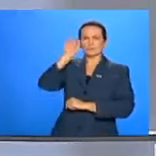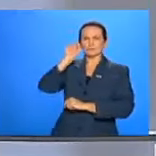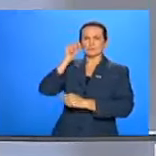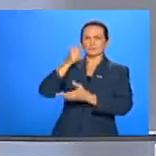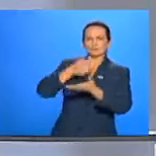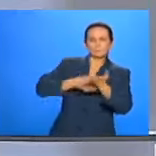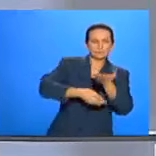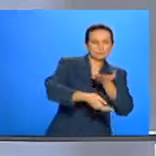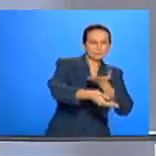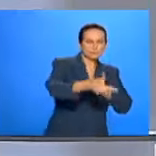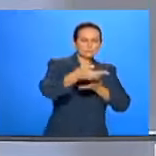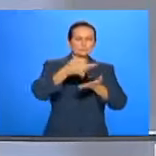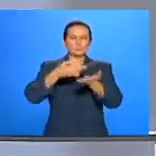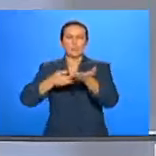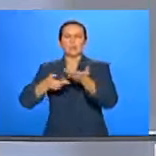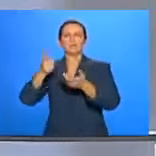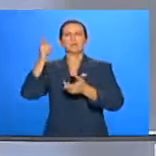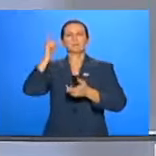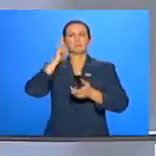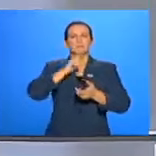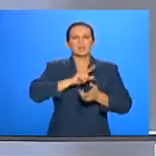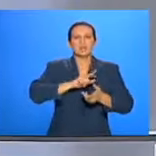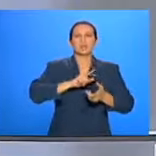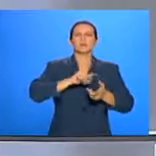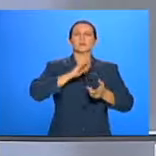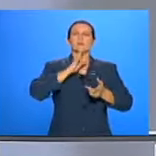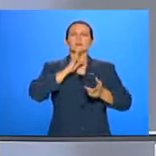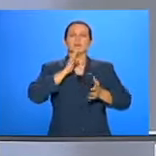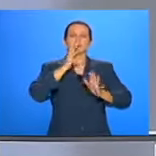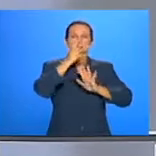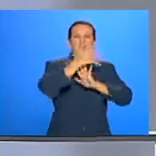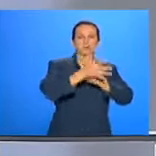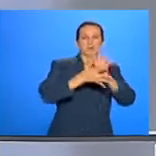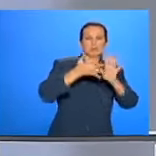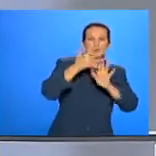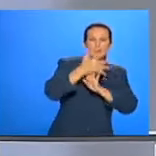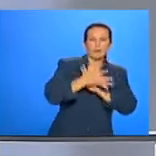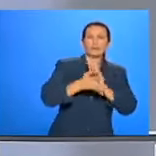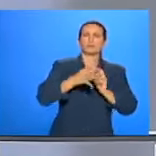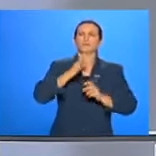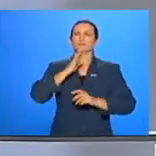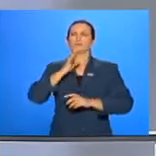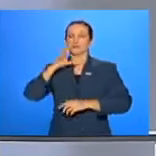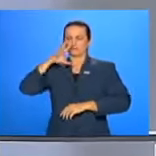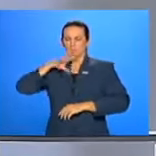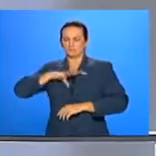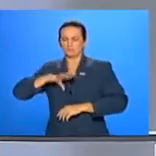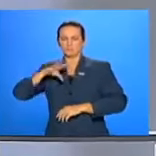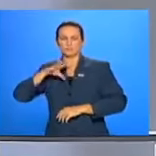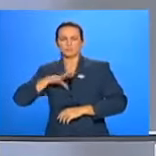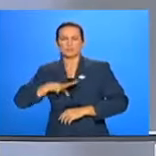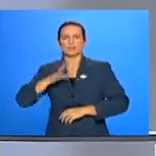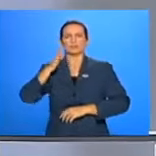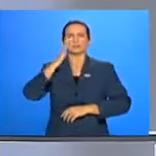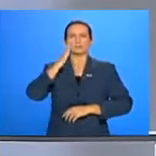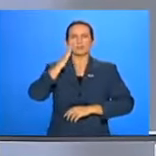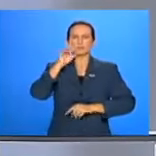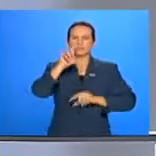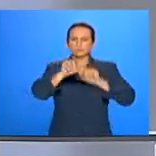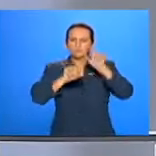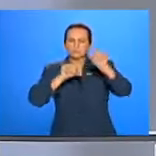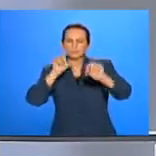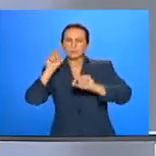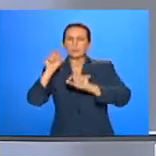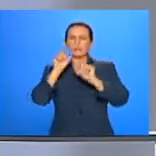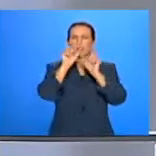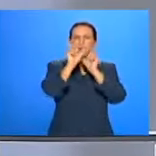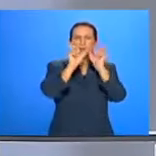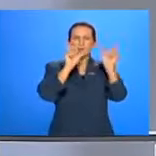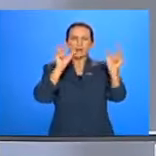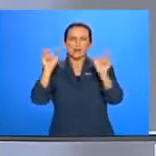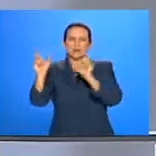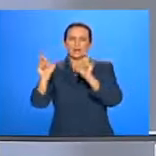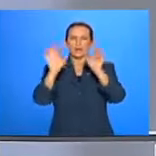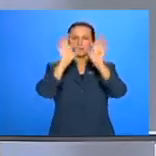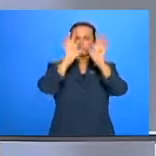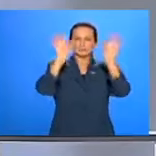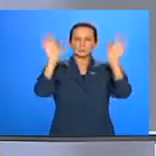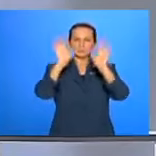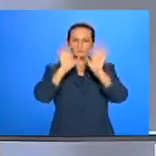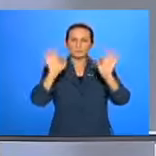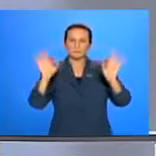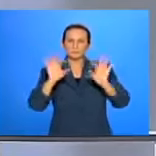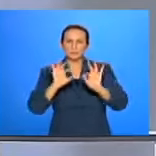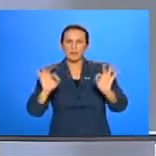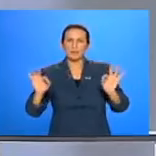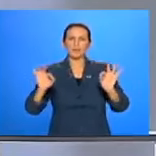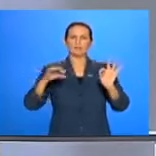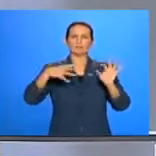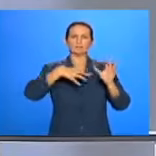capacidade técnica para realizar escolhas lexicais, estruturais e semânticas apropriadas às duas